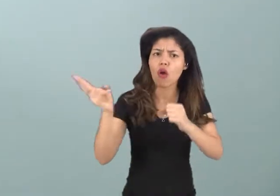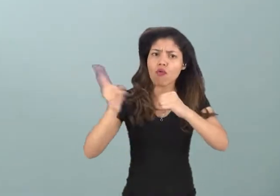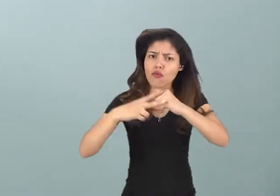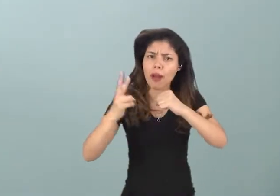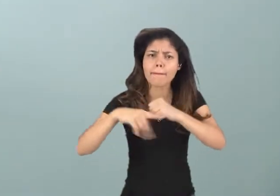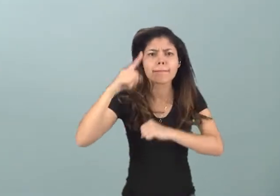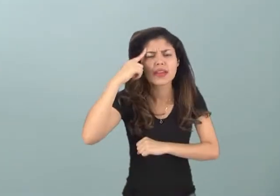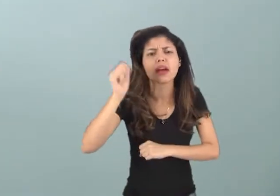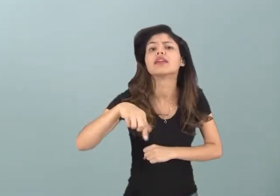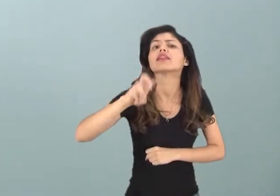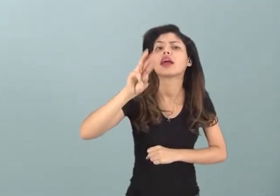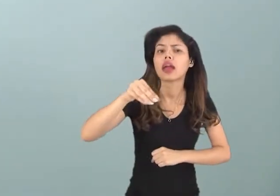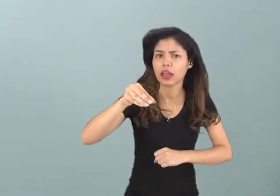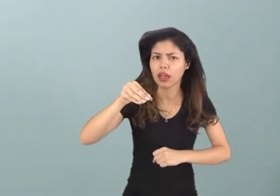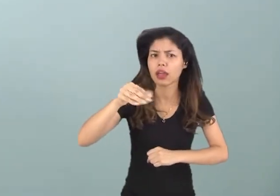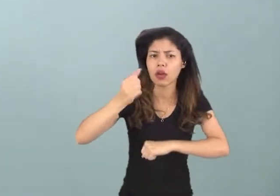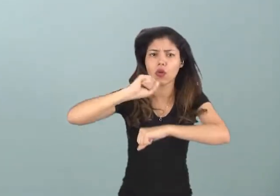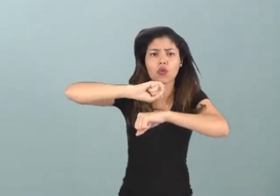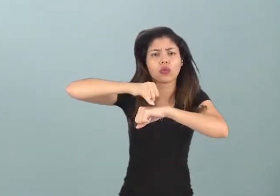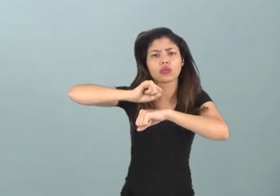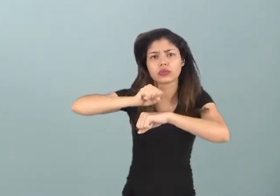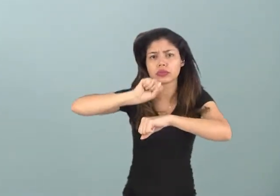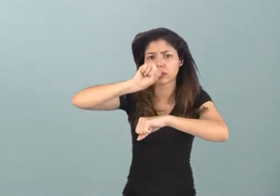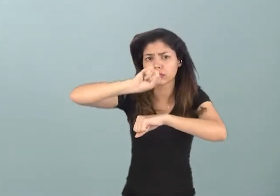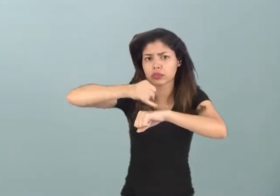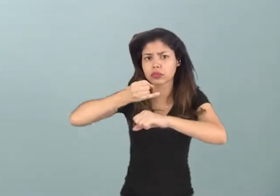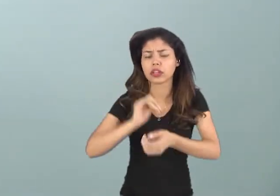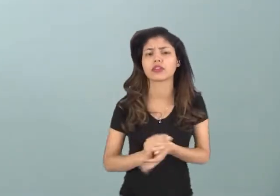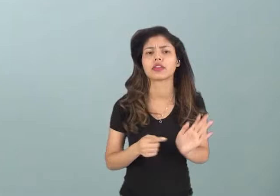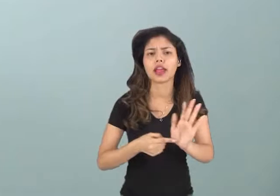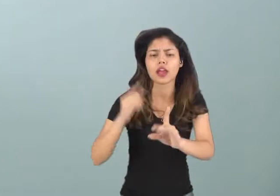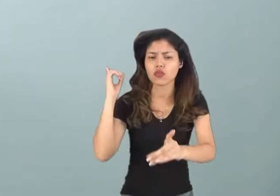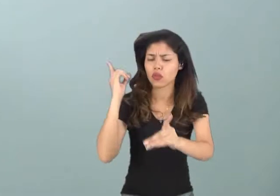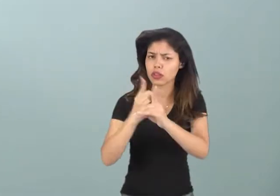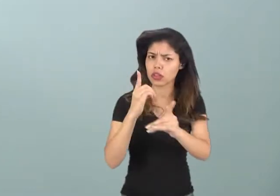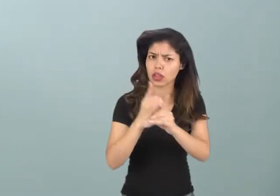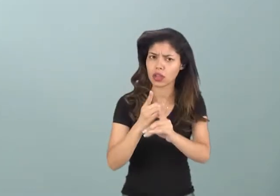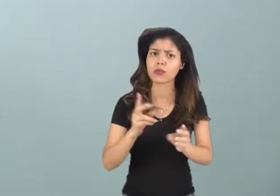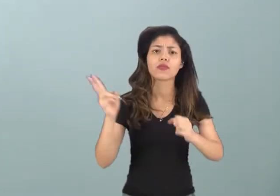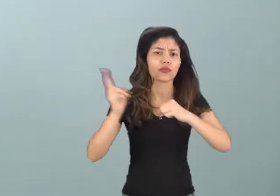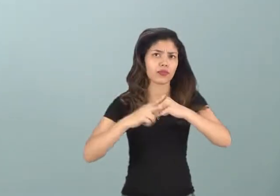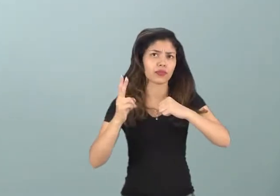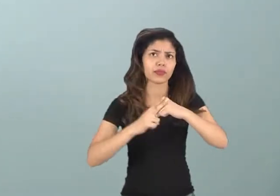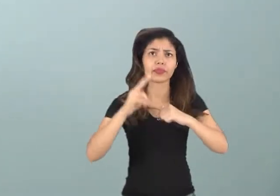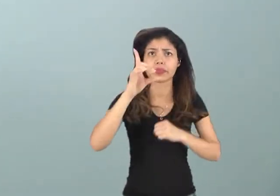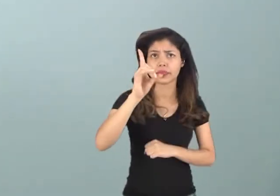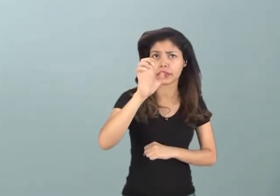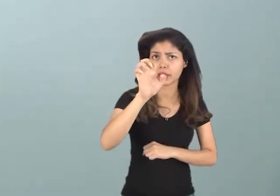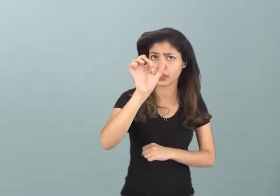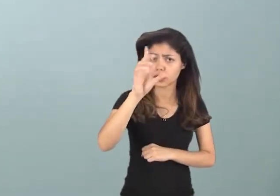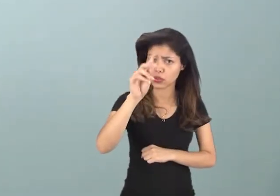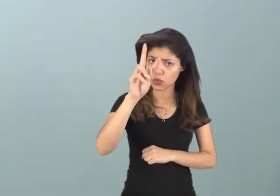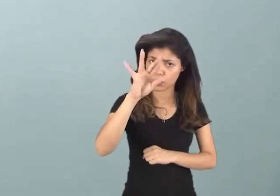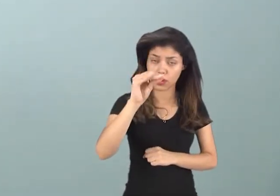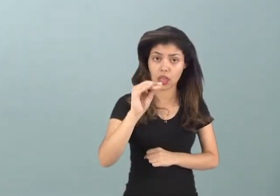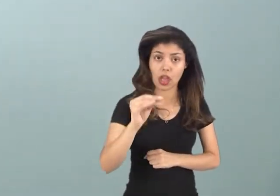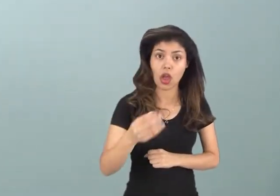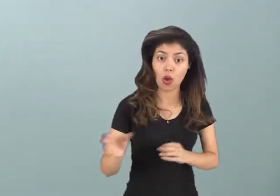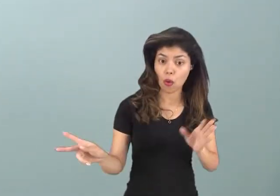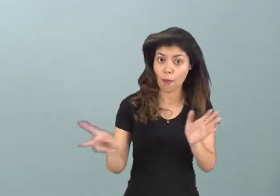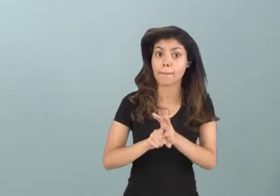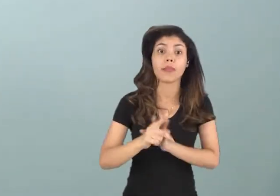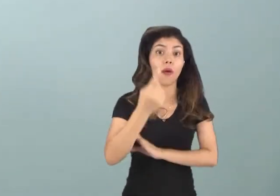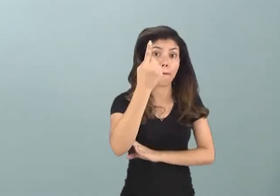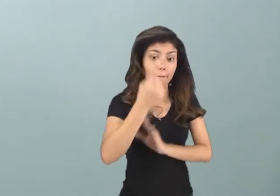quem é o sujeito desse verbo. Quando nós conjugamos o verbo descobrir, nós identificamos que o sujeito dele é o sujeito eu, que é a